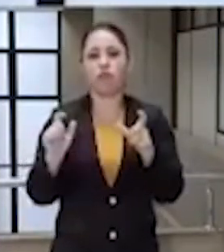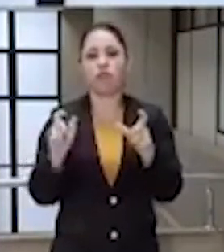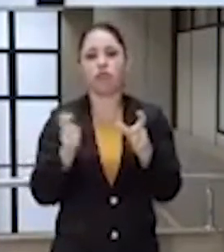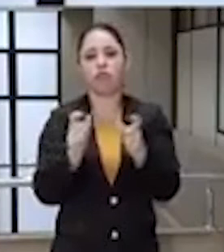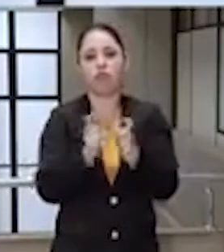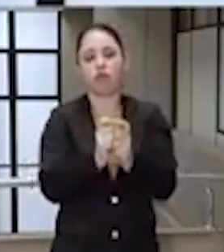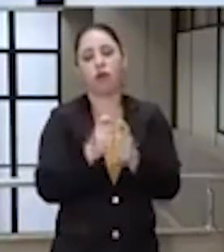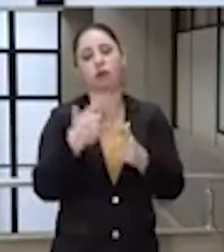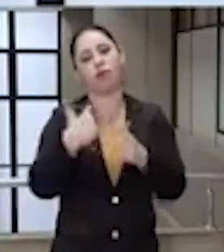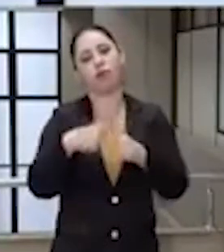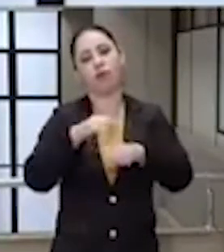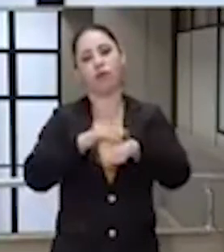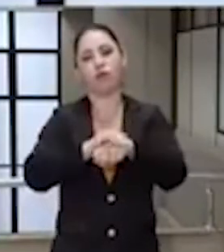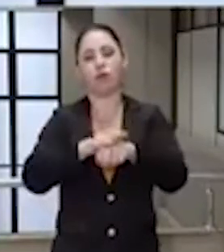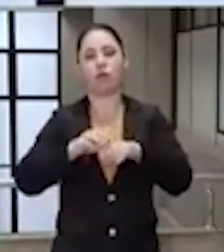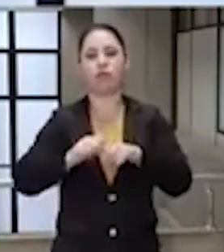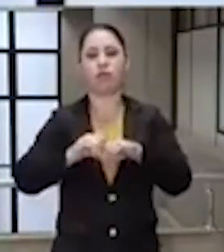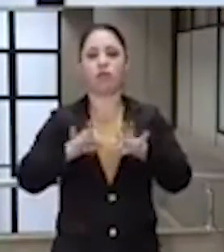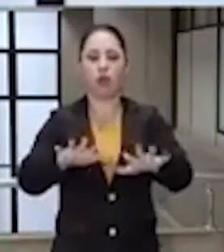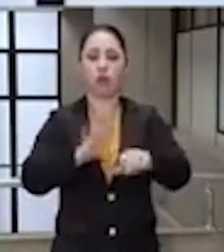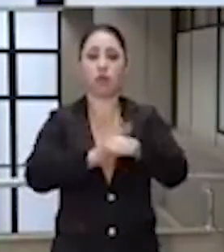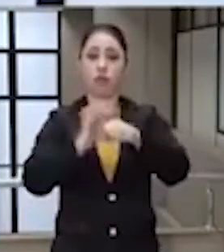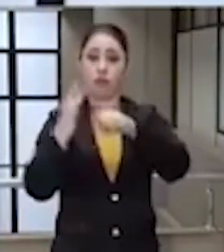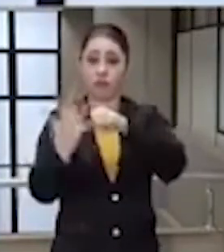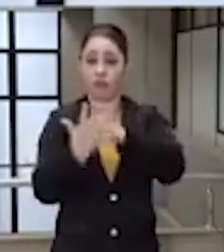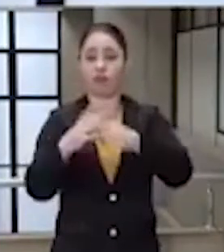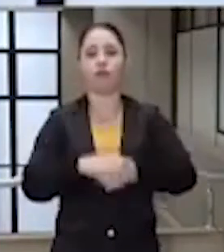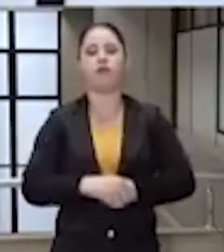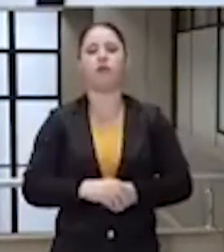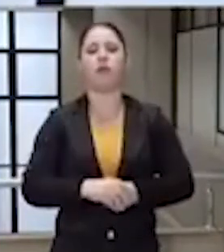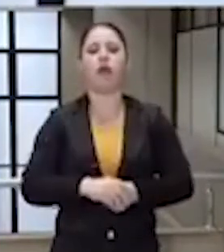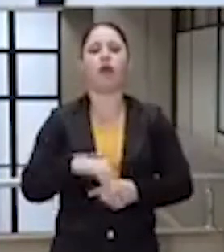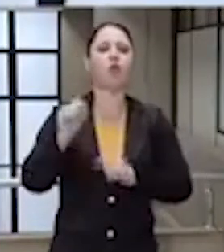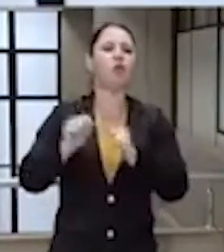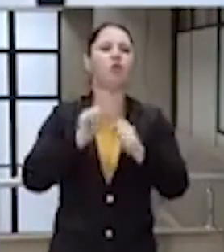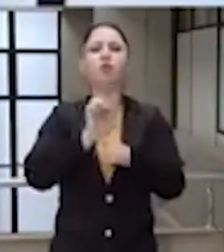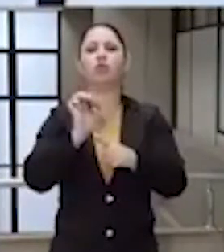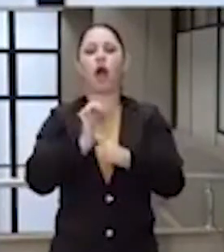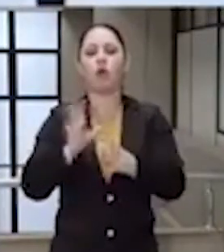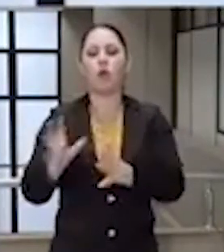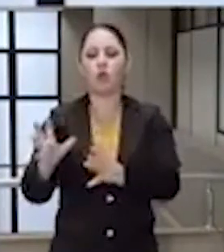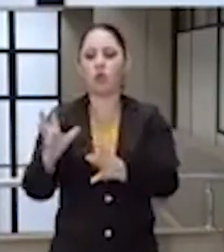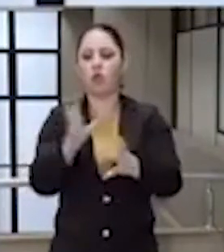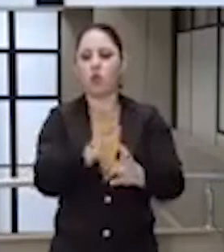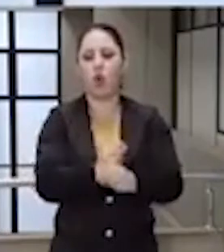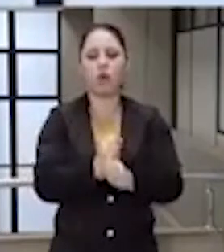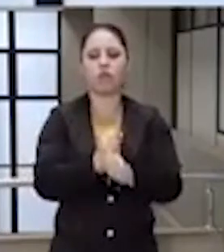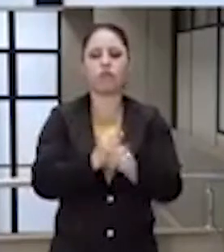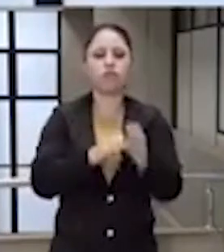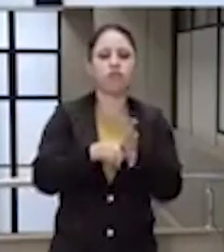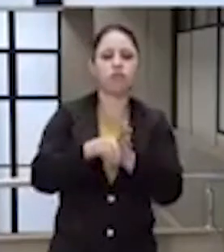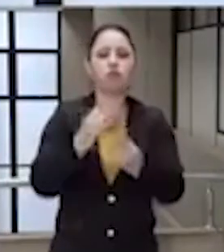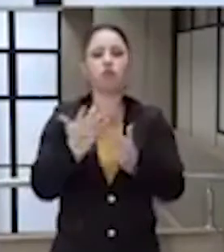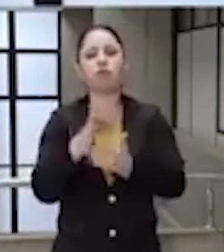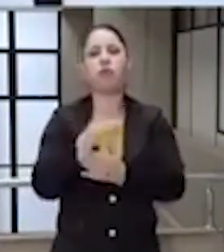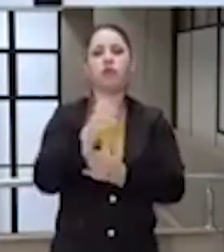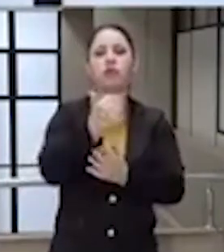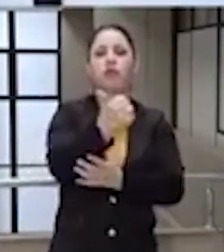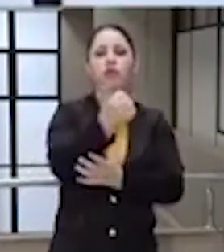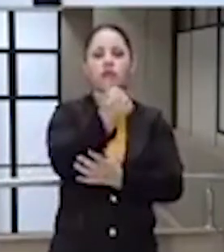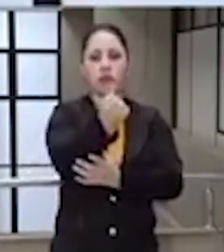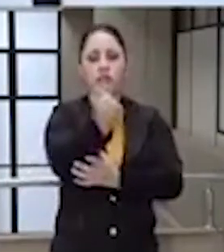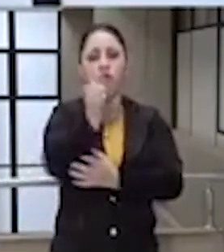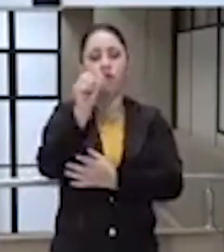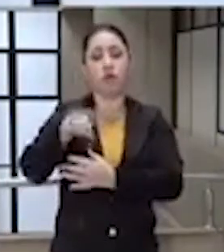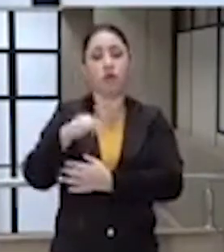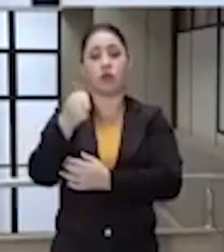conta da pandemia do novo coronavírus. A previsão do Estado de arrecadação é de 16,17